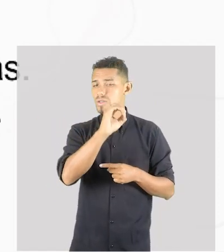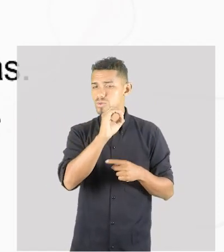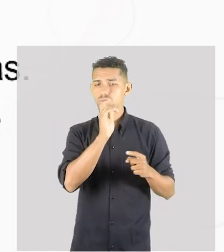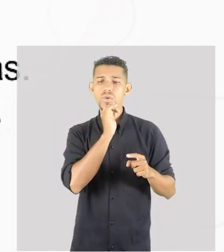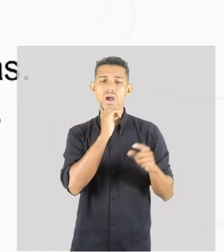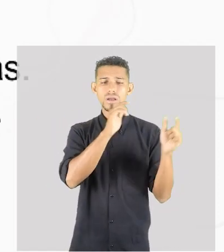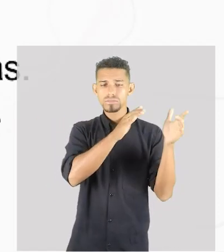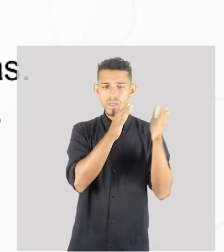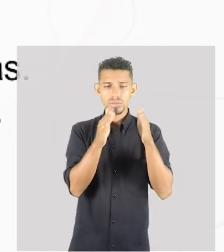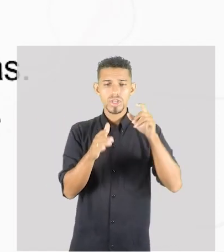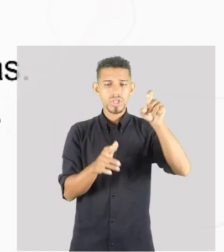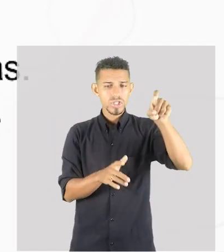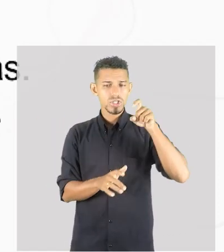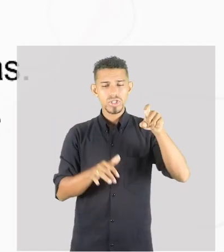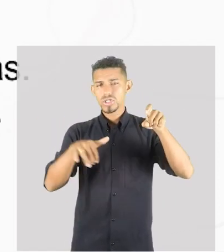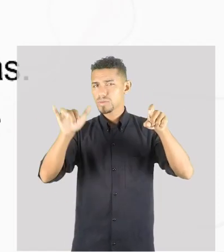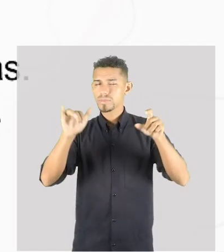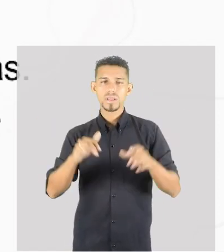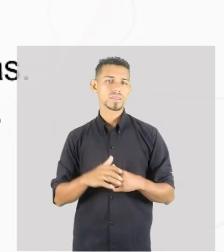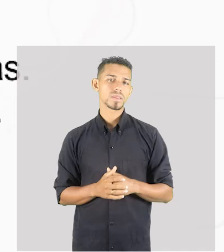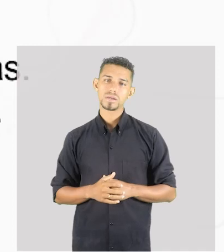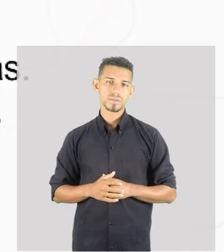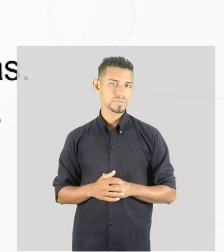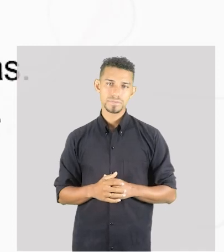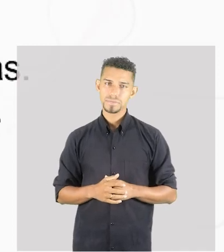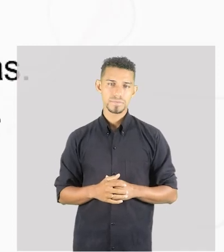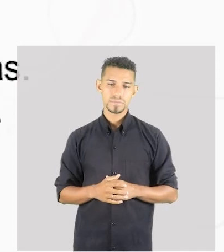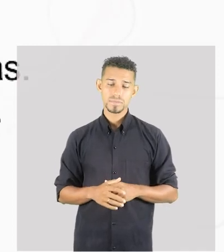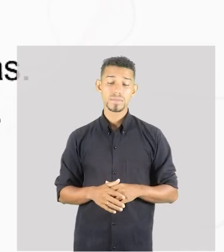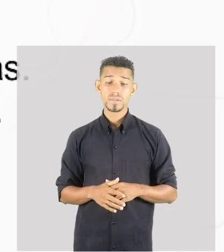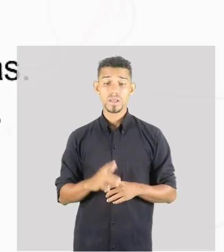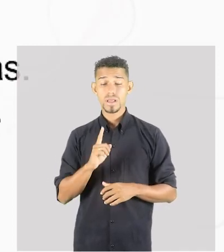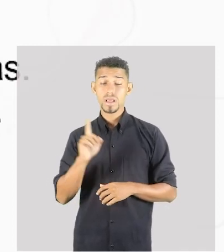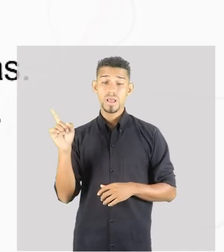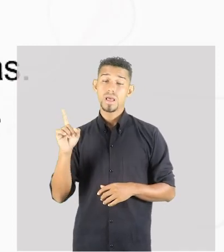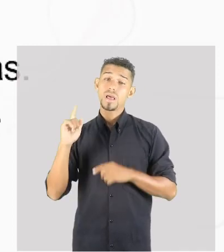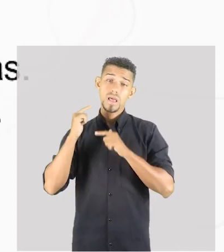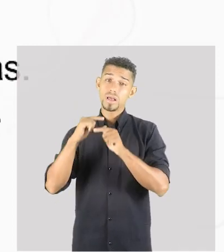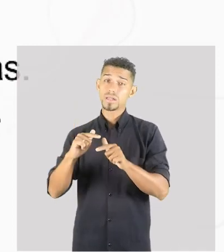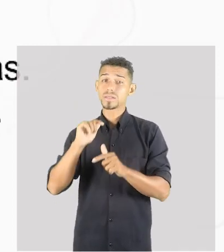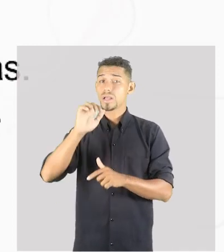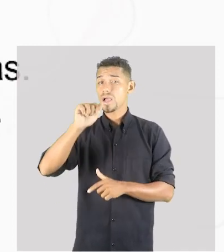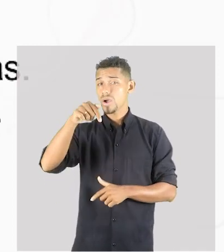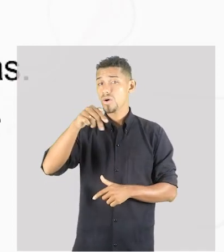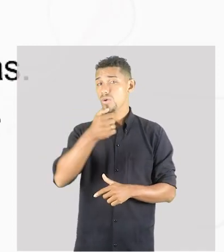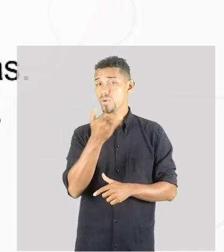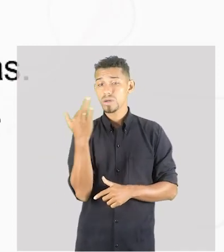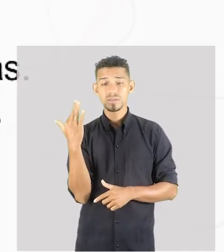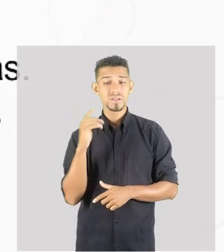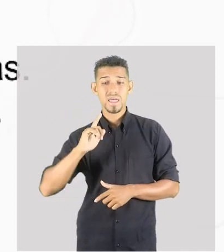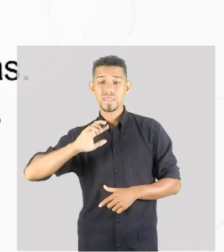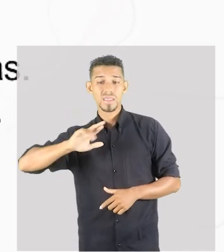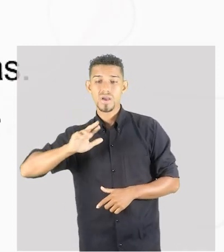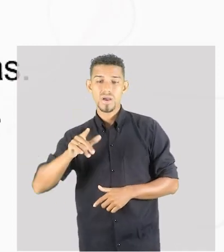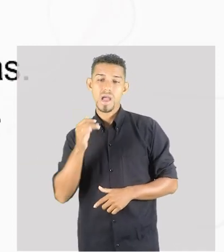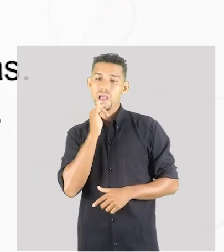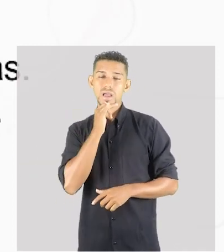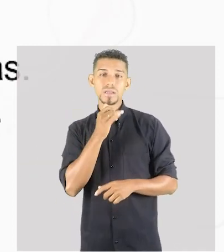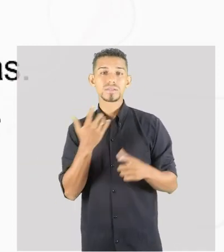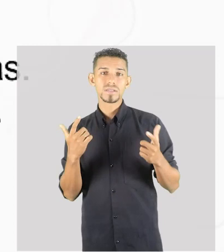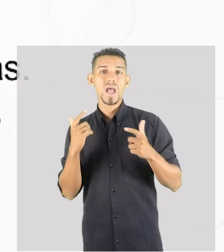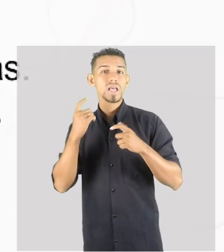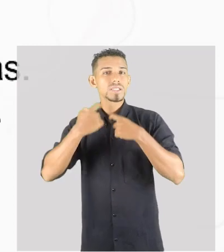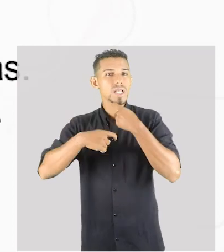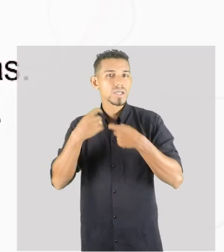localizados nos cromossomos X e Y. Aí não, né, gente? De fato, é um processo de herança quantitativa e não, né, ali, de